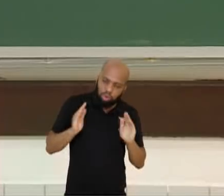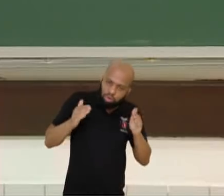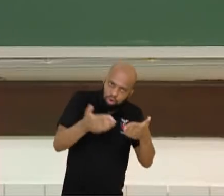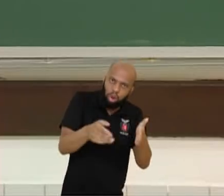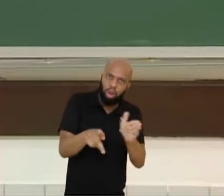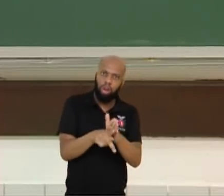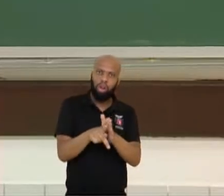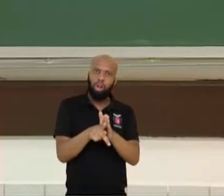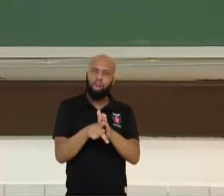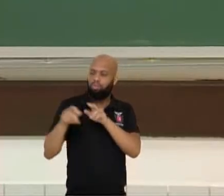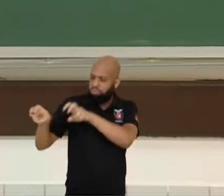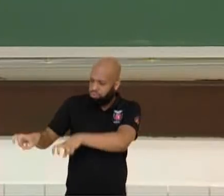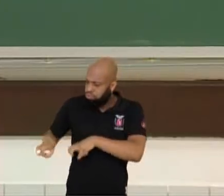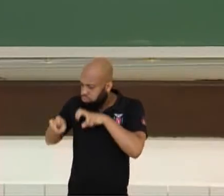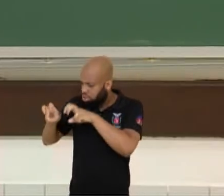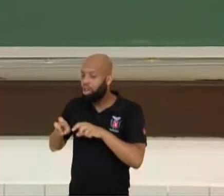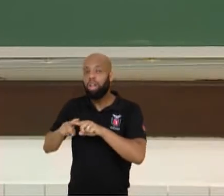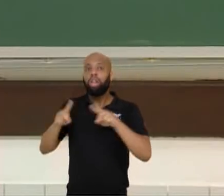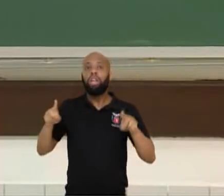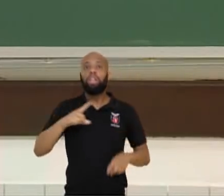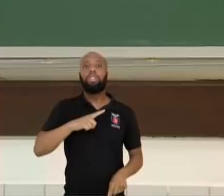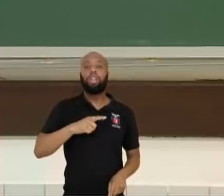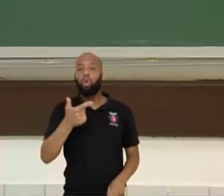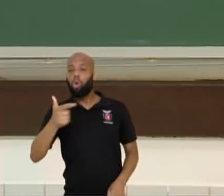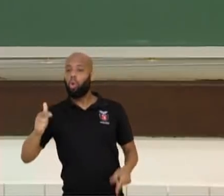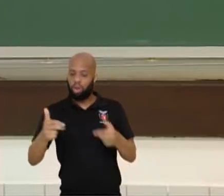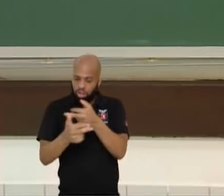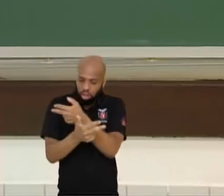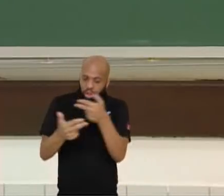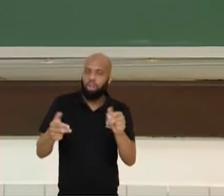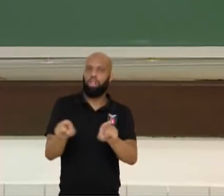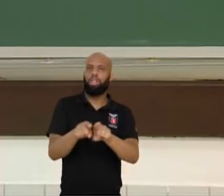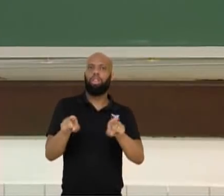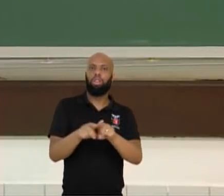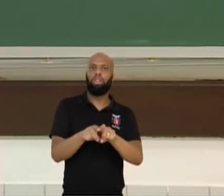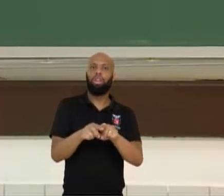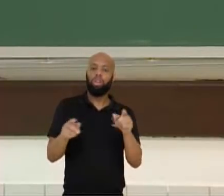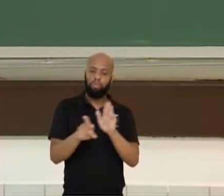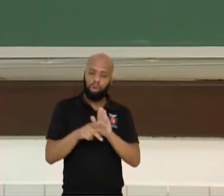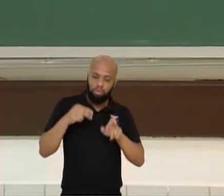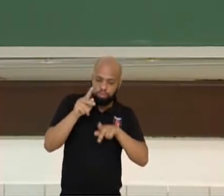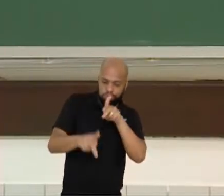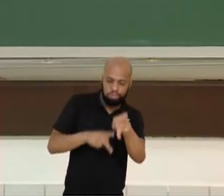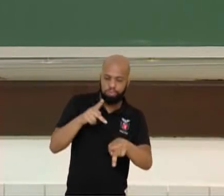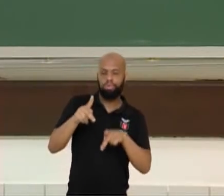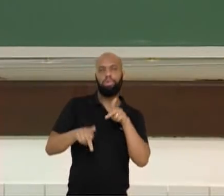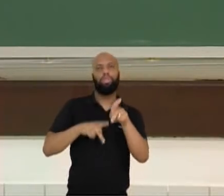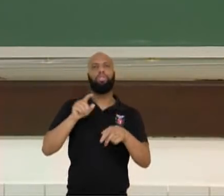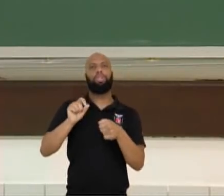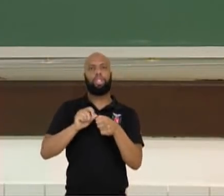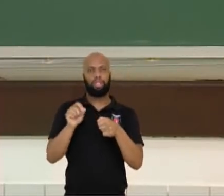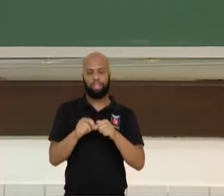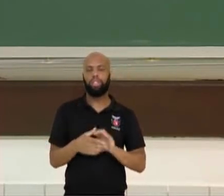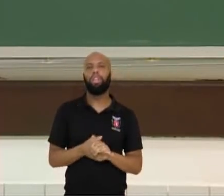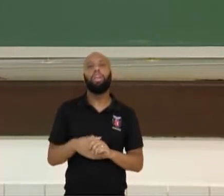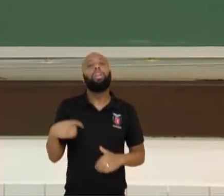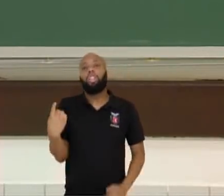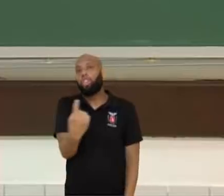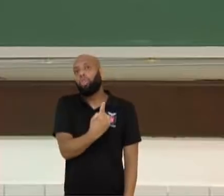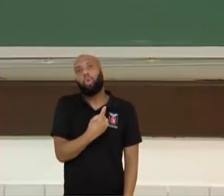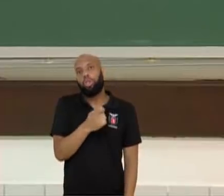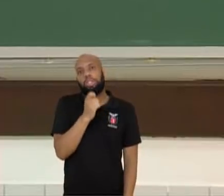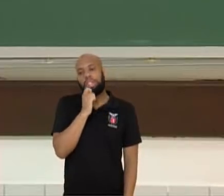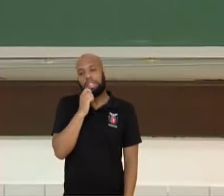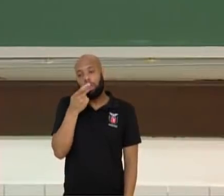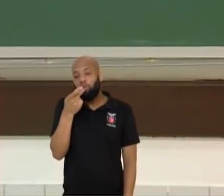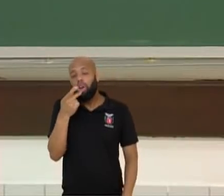em agricultura, a gente tem que lembrar que tem outras atividades que essas civilizações exerciam, né? E que a gente não